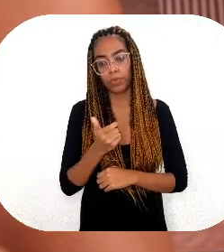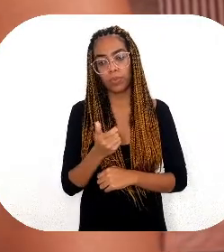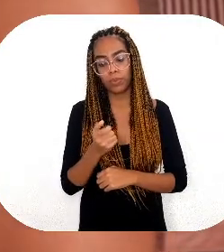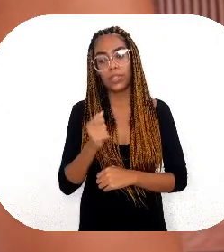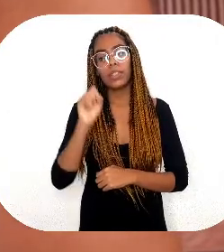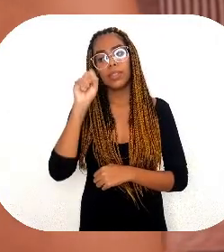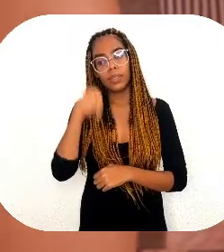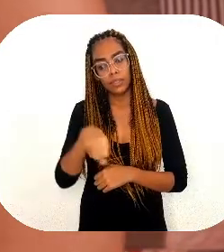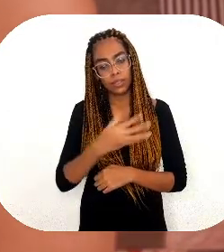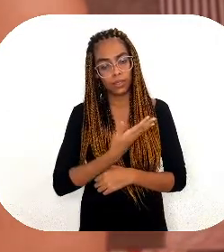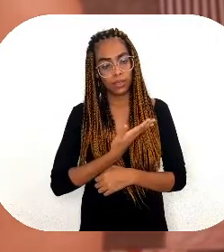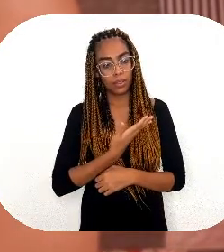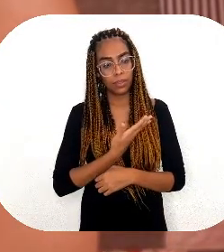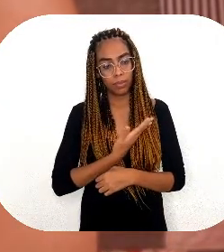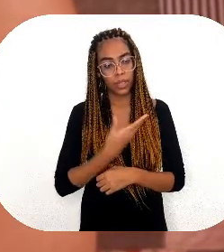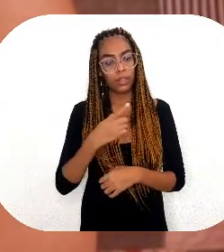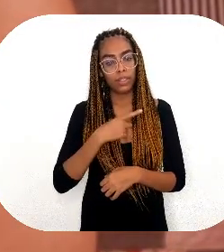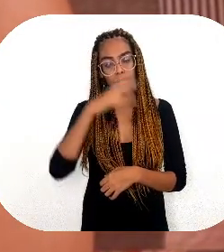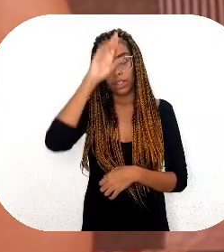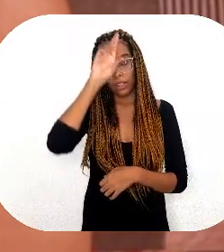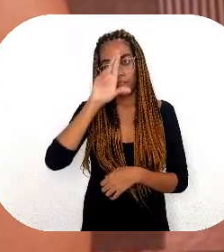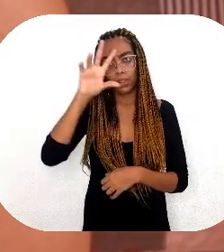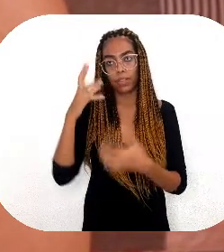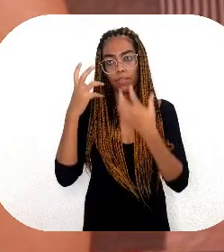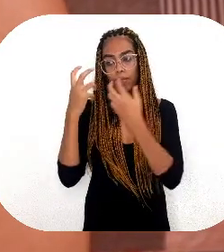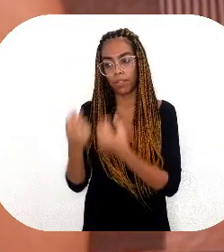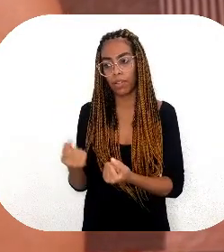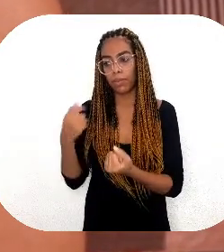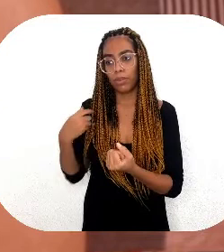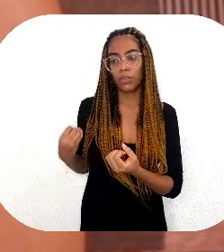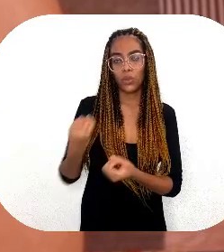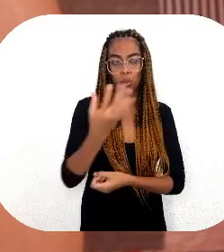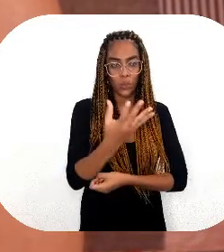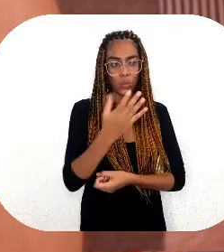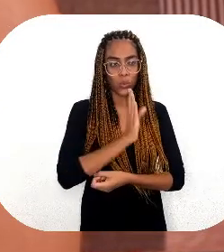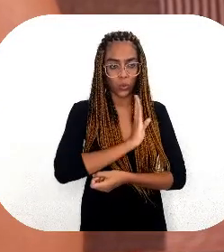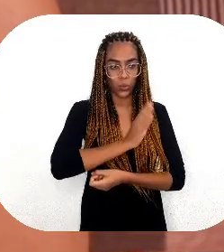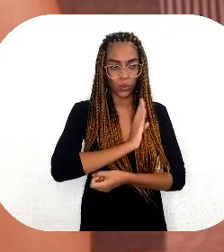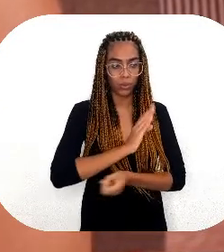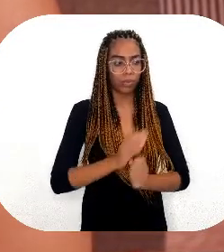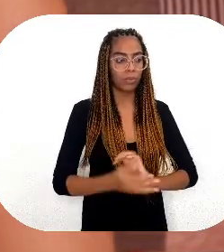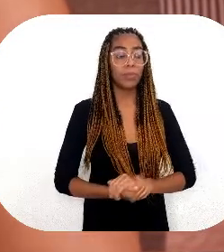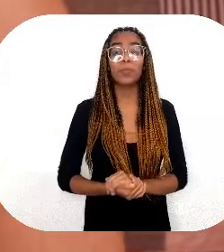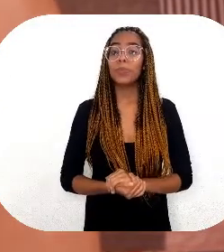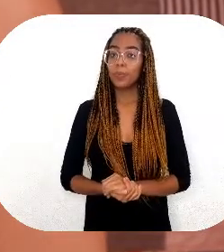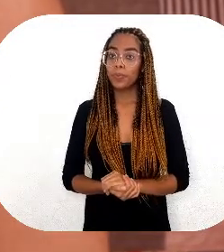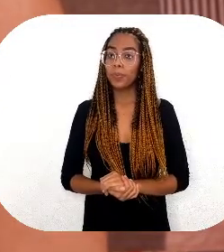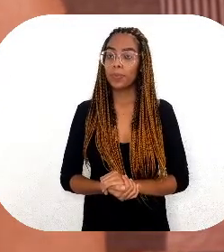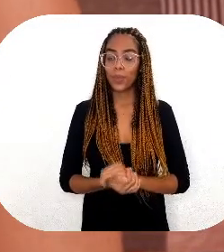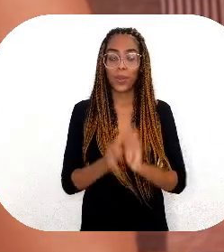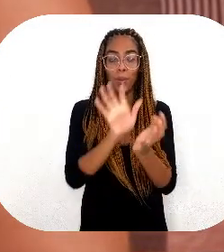você me desculpa? Claro, amigo. Eu sei que a gente comete erros na vida. Bora lá que eu te dou o meu